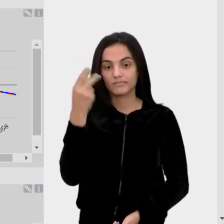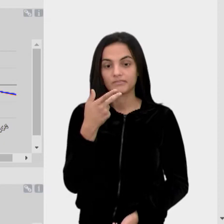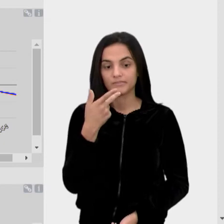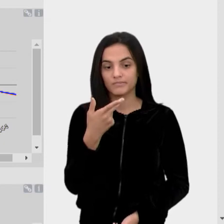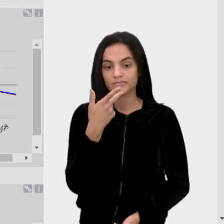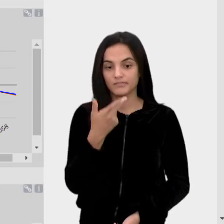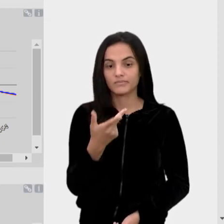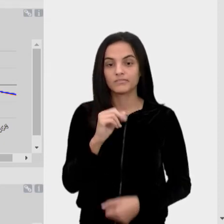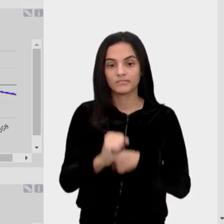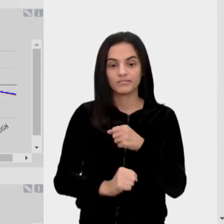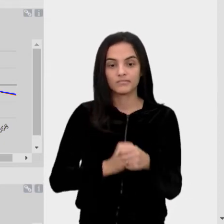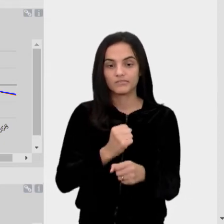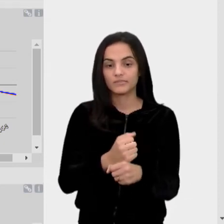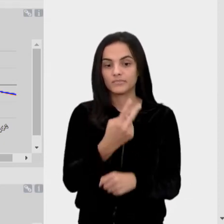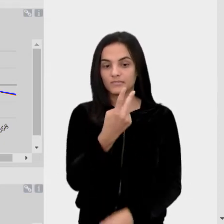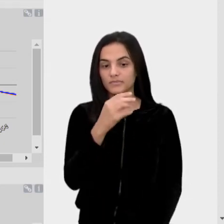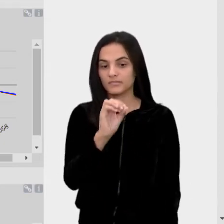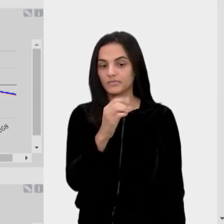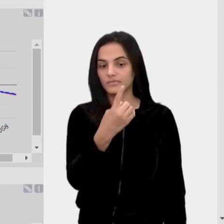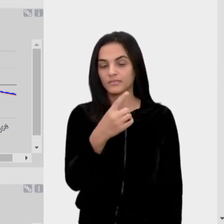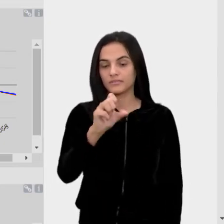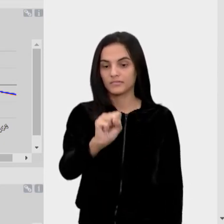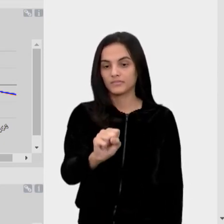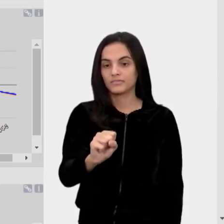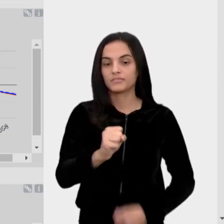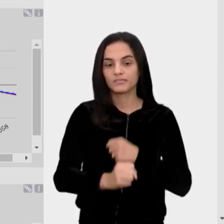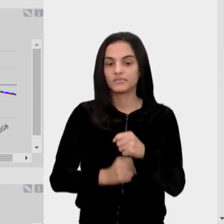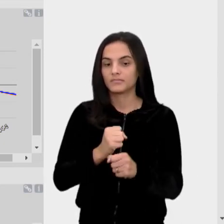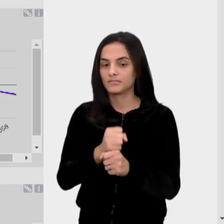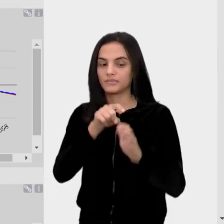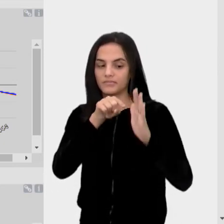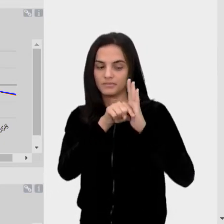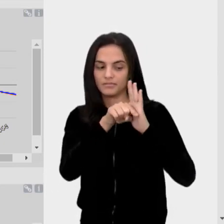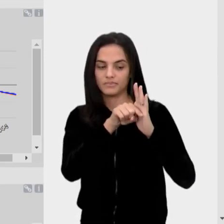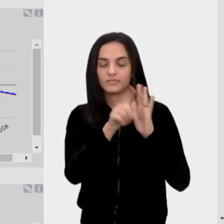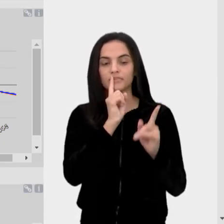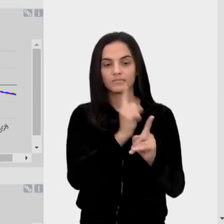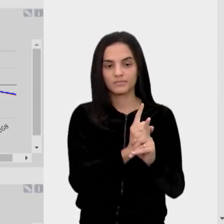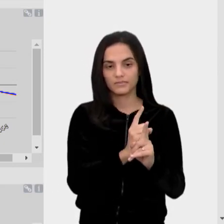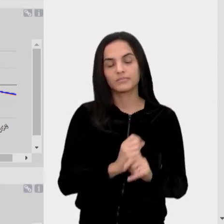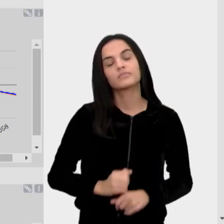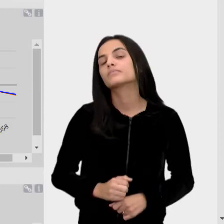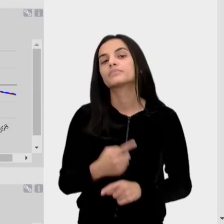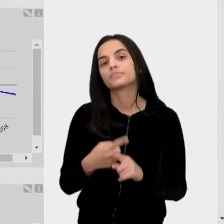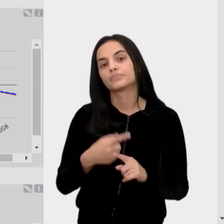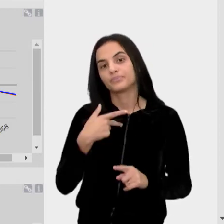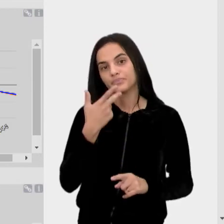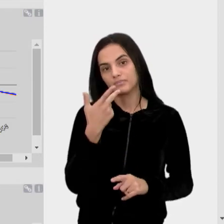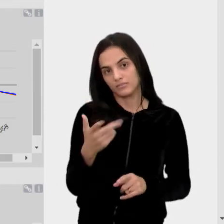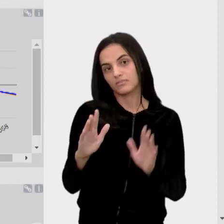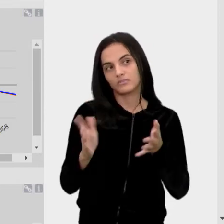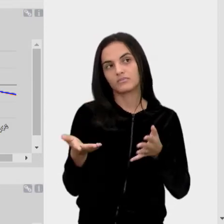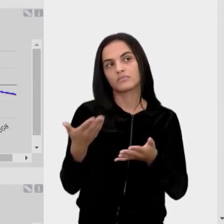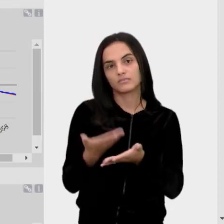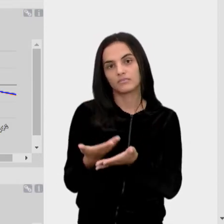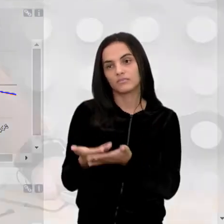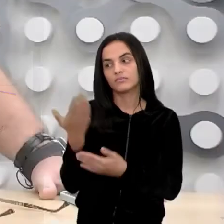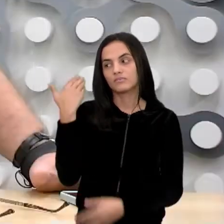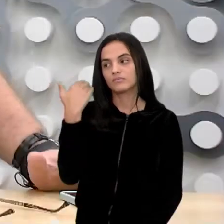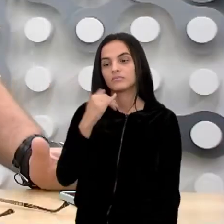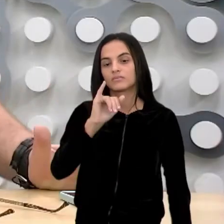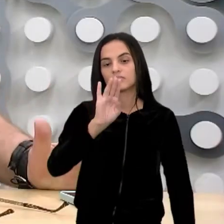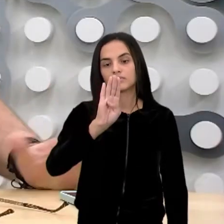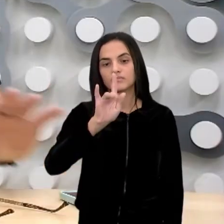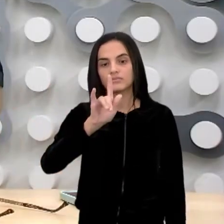aí o ano de 2018, que é o ano aí que foi pesquisado, tá? Porque como eu falei para vocês em aulas anteriores, né? O IBGE ele